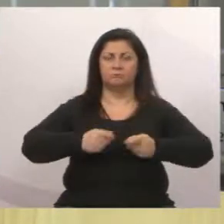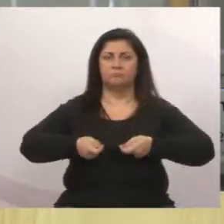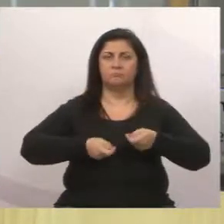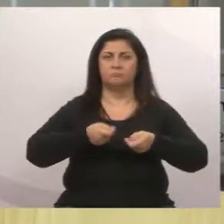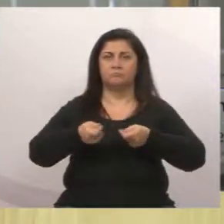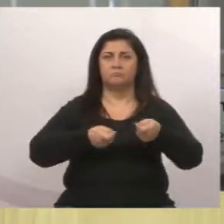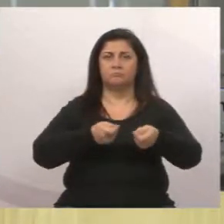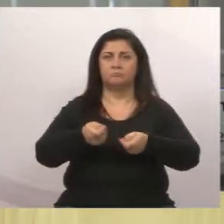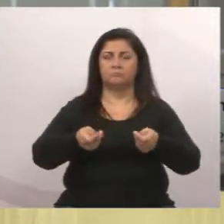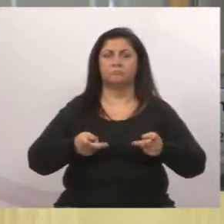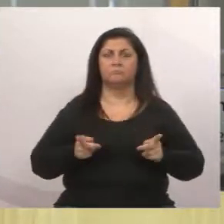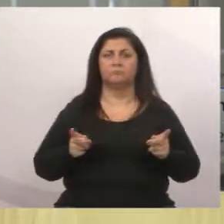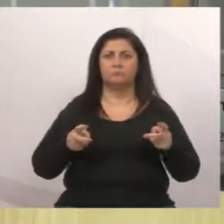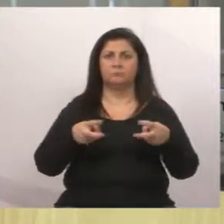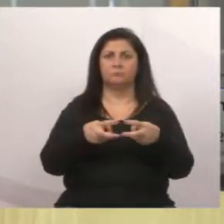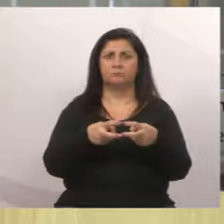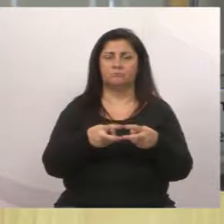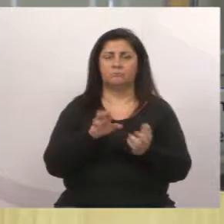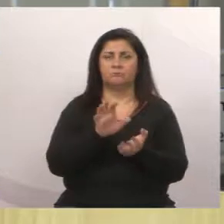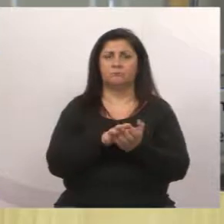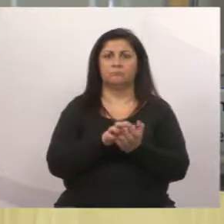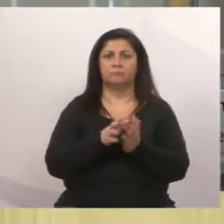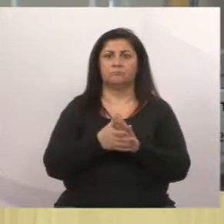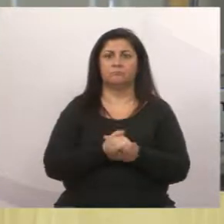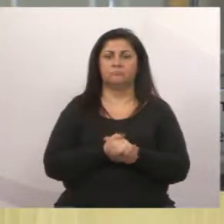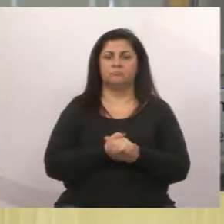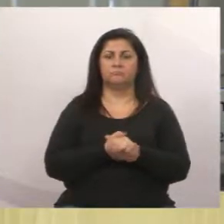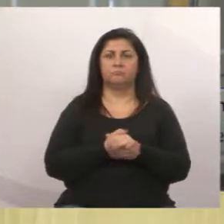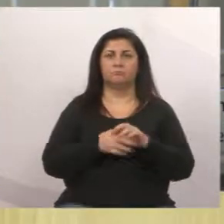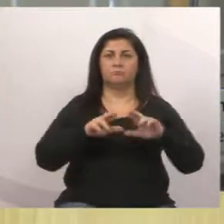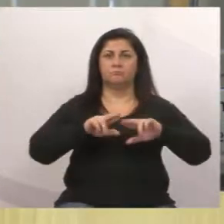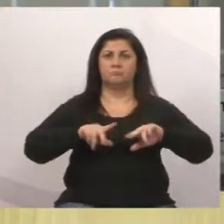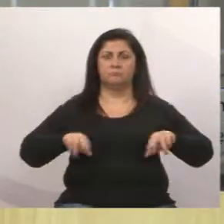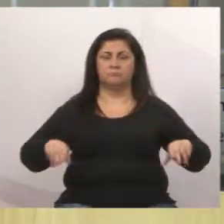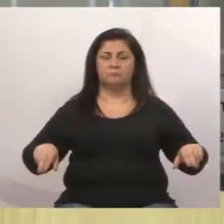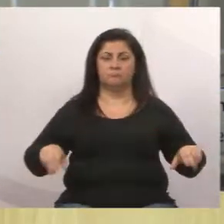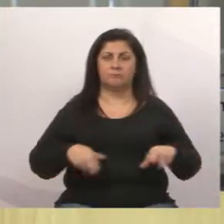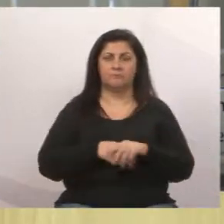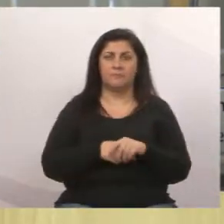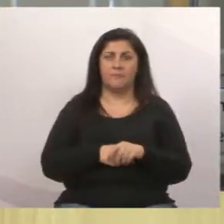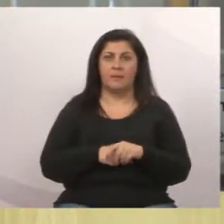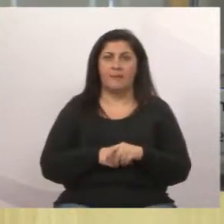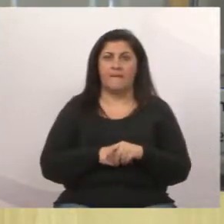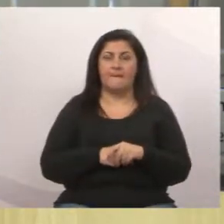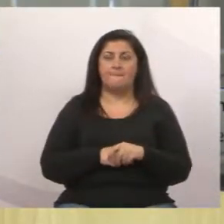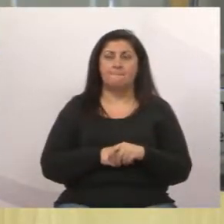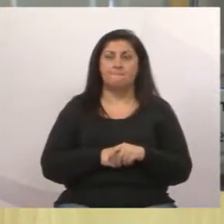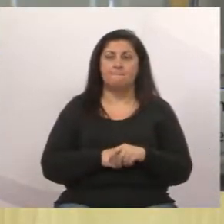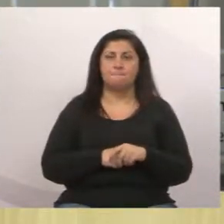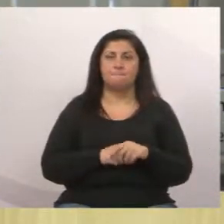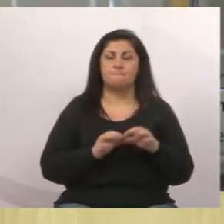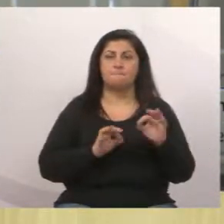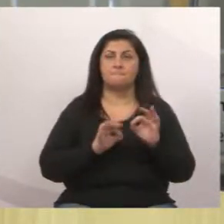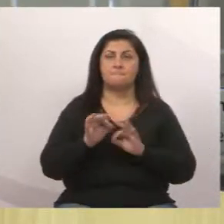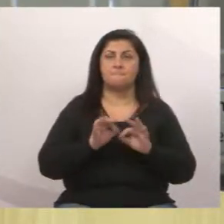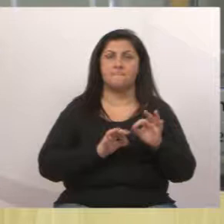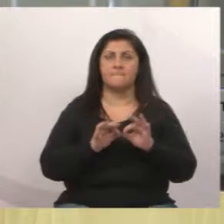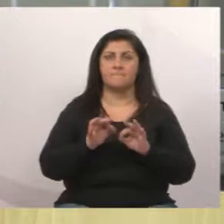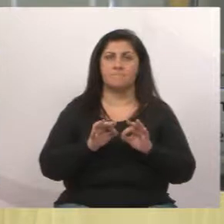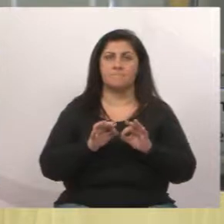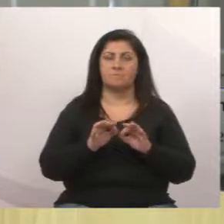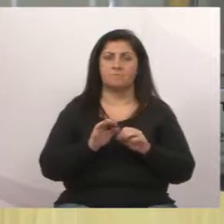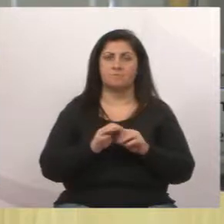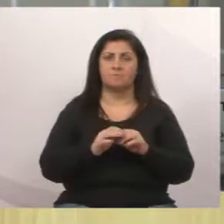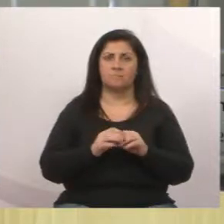administrativa da Câmara Municipal de Jacareí e das outras providências, criando a